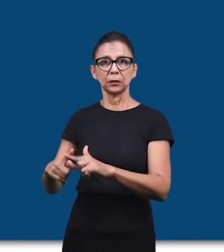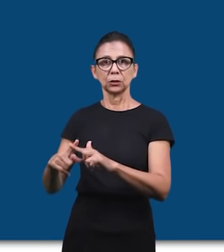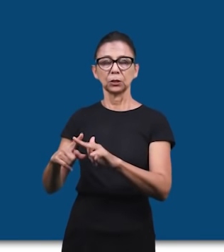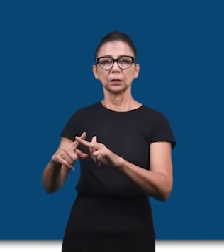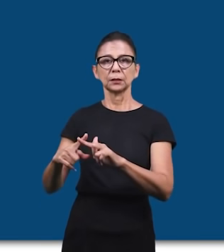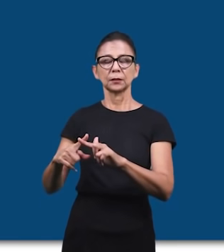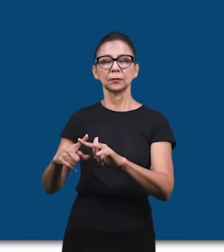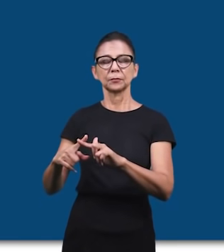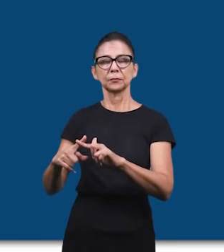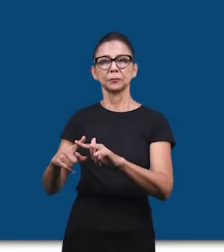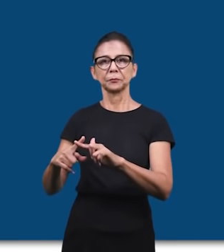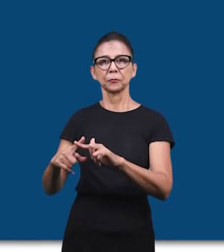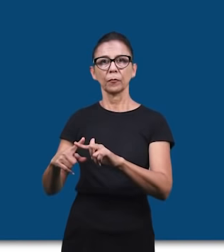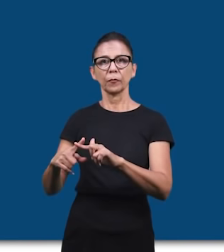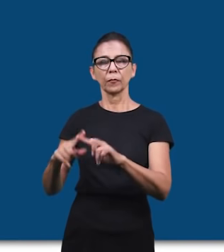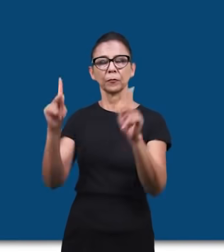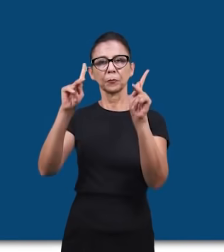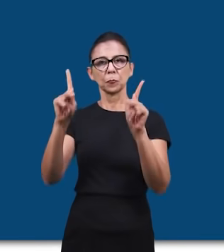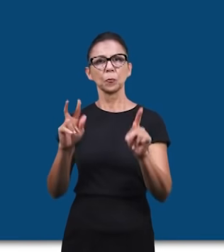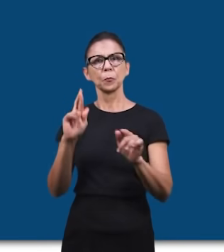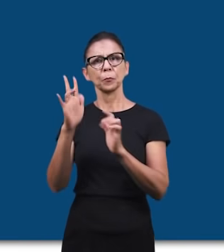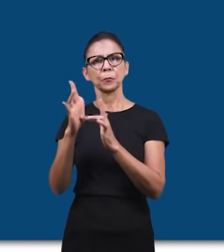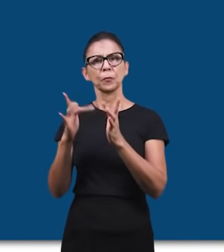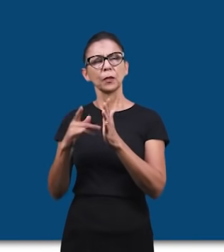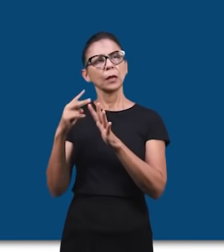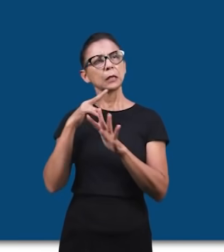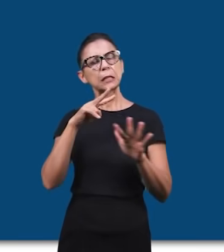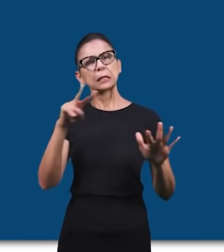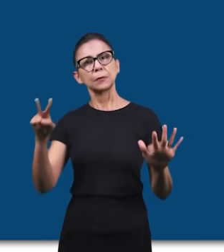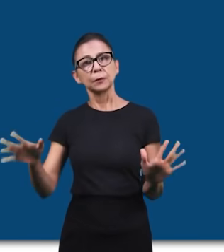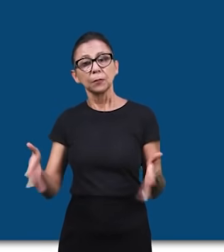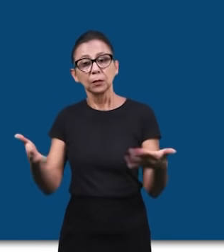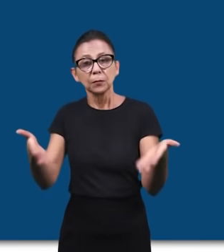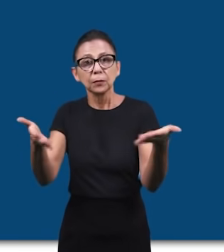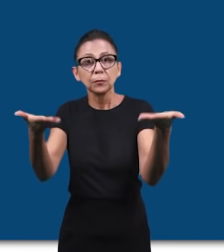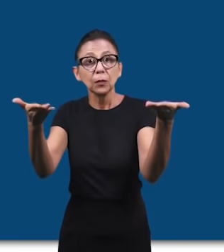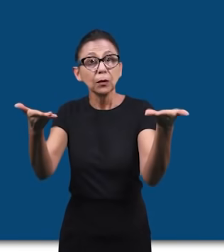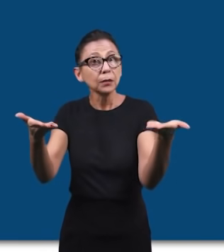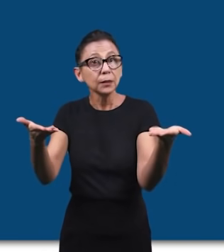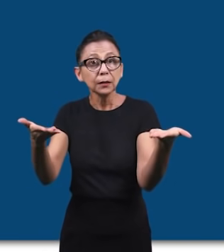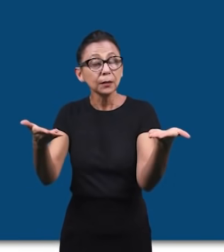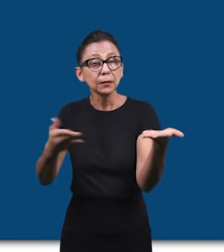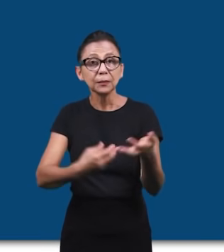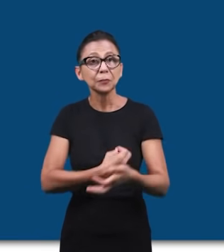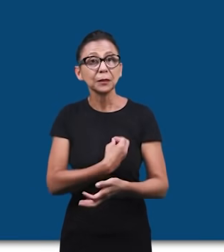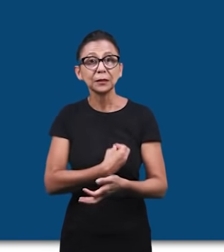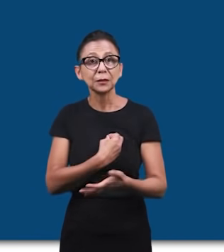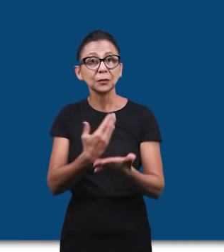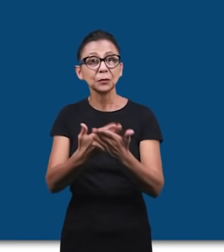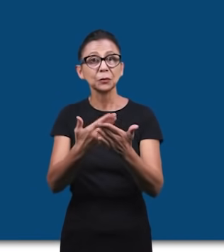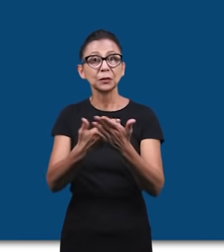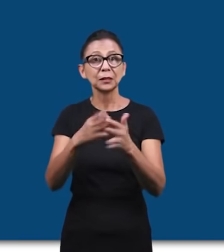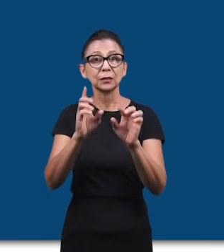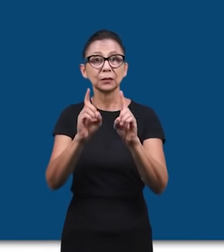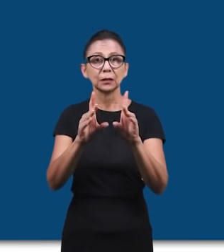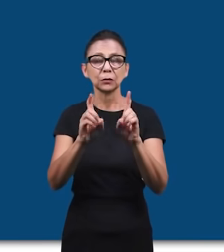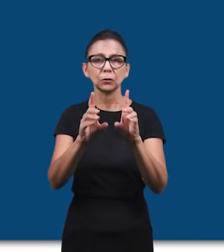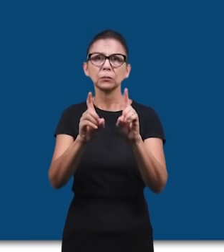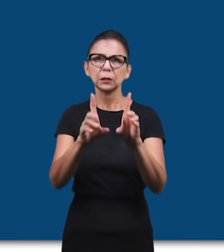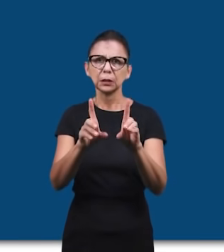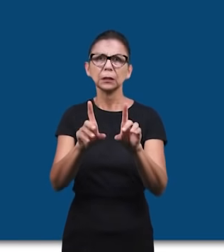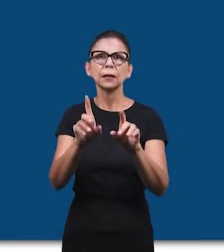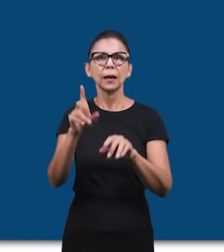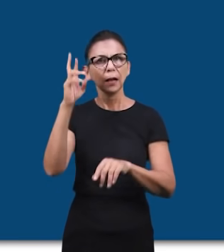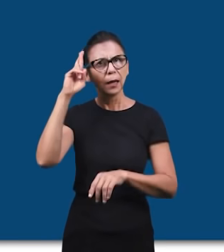do Senhor. Nesta semana, eu quero incentivar os irmãos a participarem do estudo da doutrina que o Senhor nos tem dado